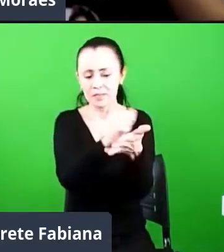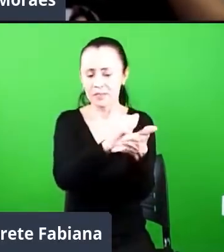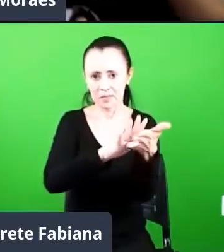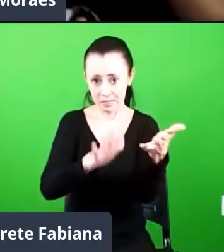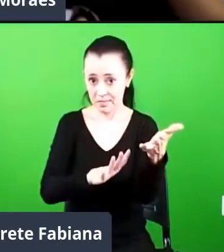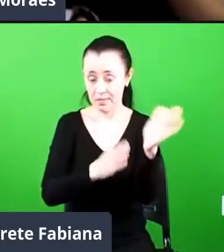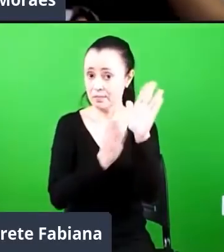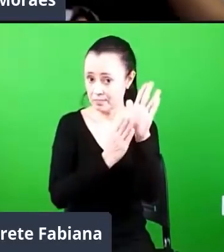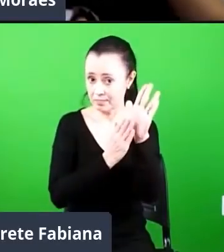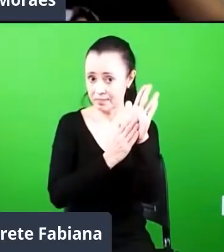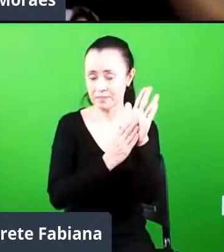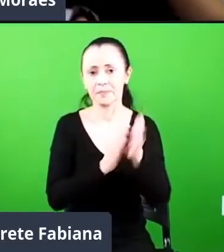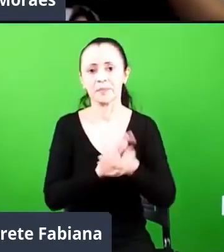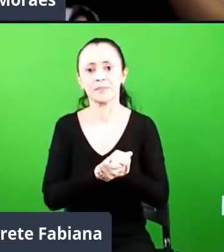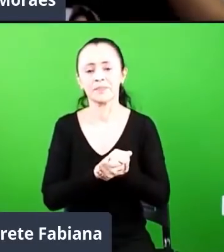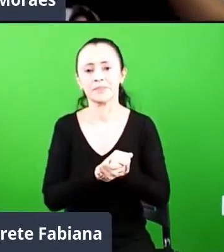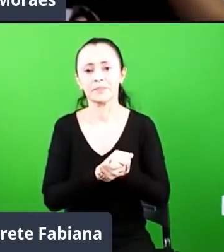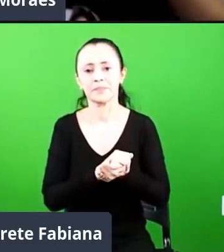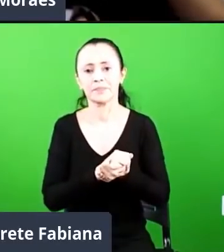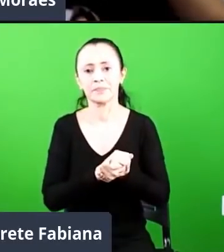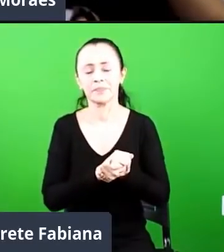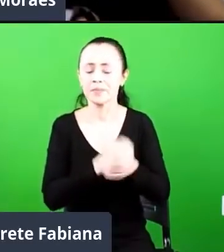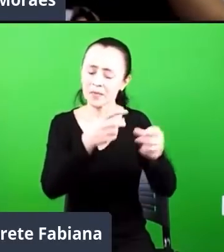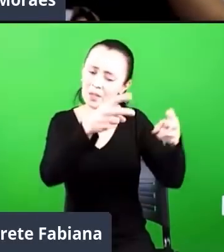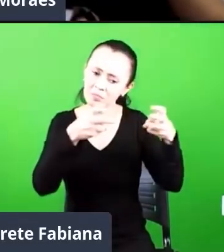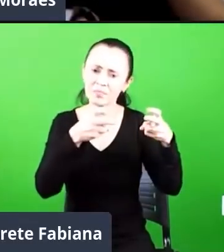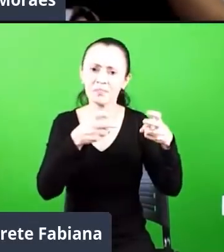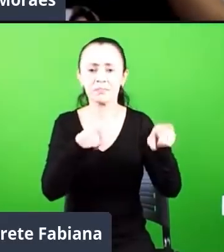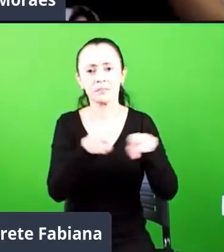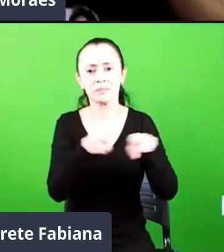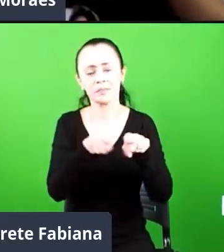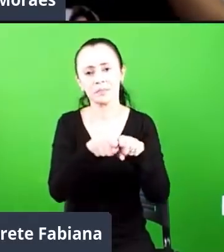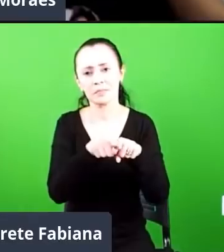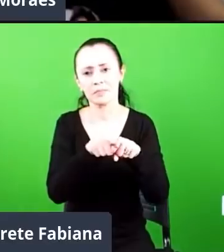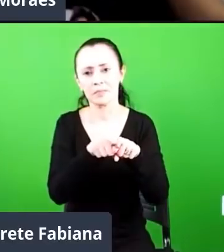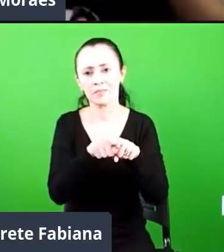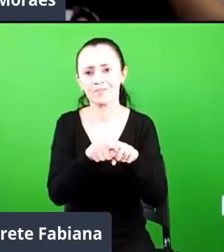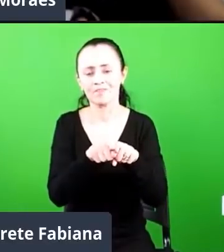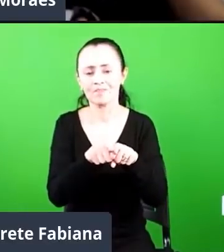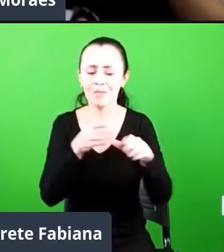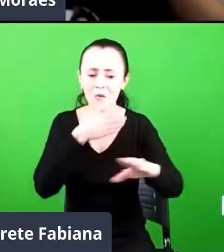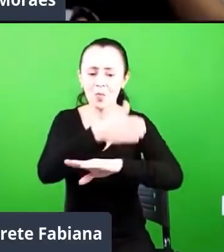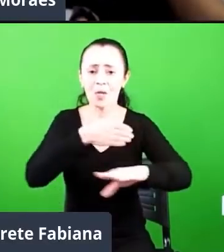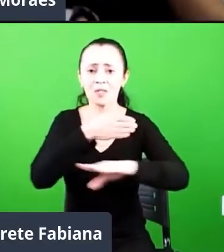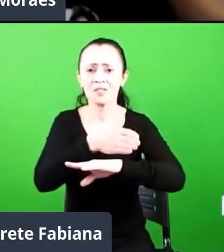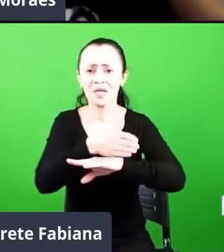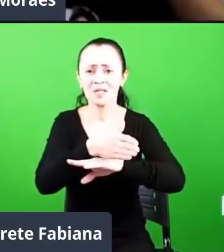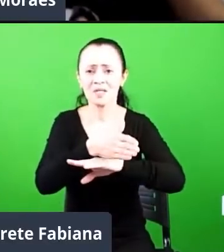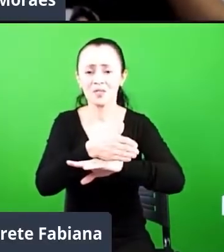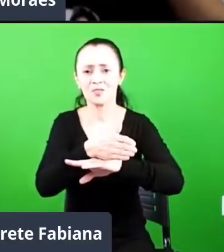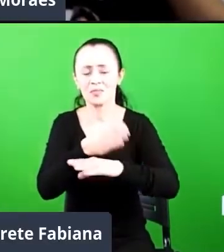proponho. Percebi também que no decorrer das aulas, o acesso que alguns alunos têm à internet é limitado, o